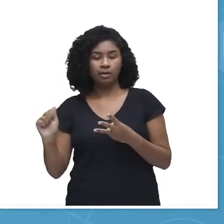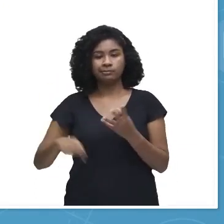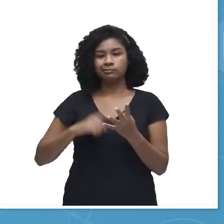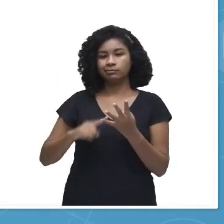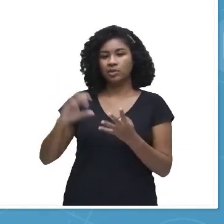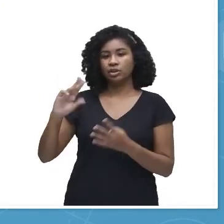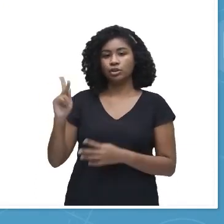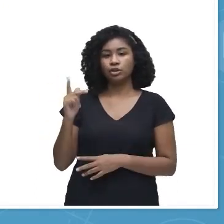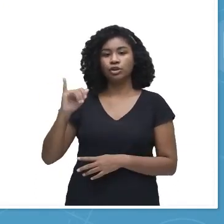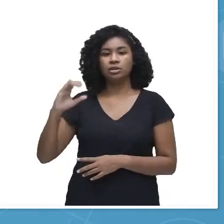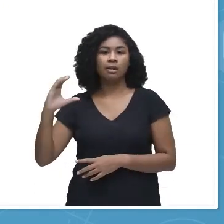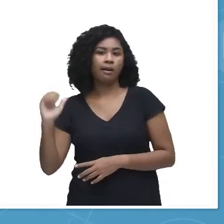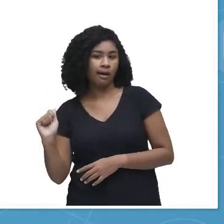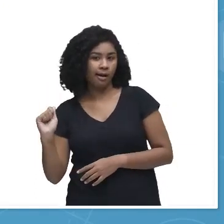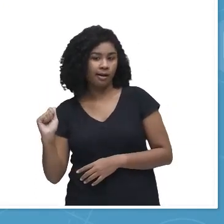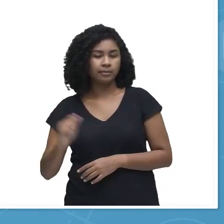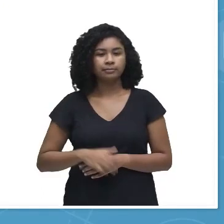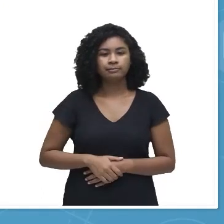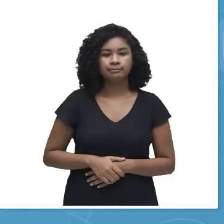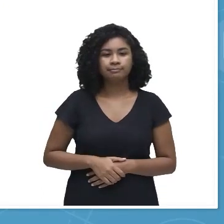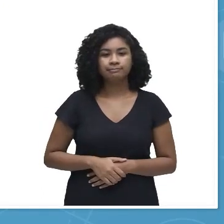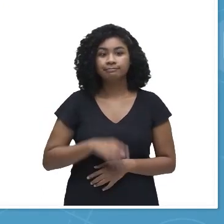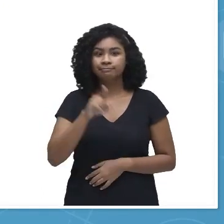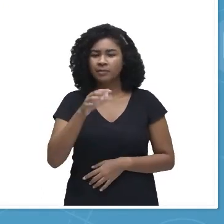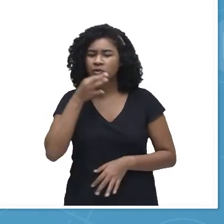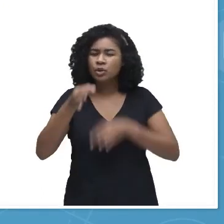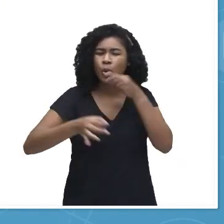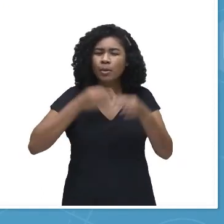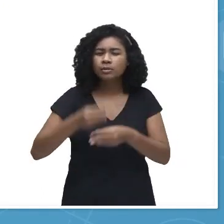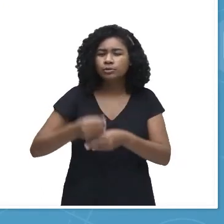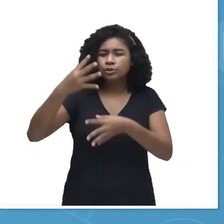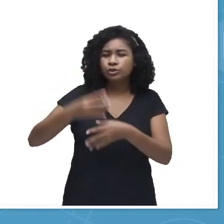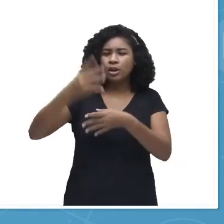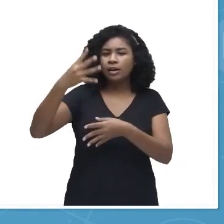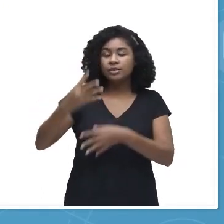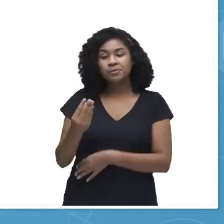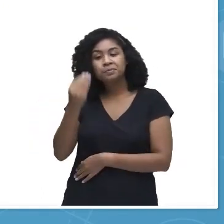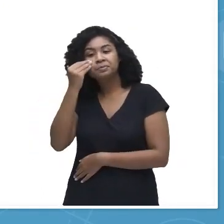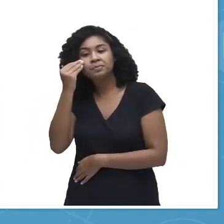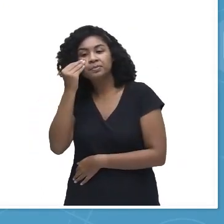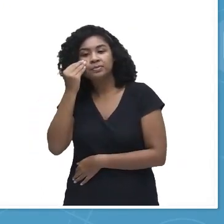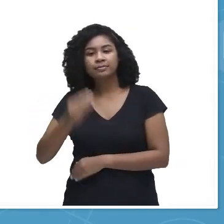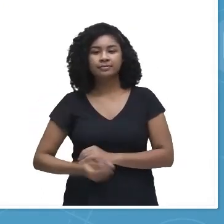Silva. Vamos ver o que vocês estão comentando no chat sobre a segunda questão.